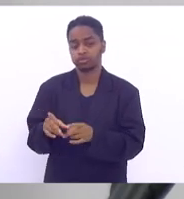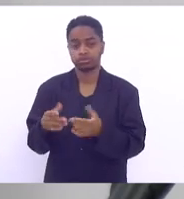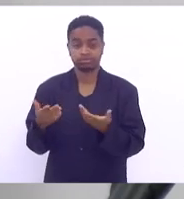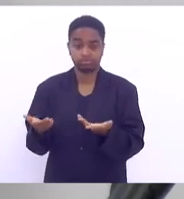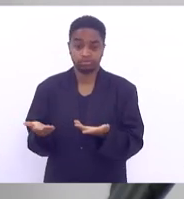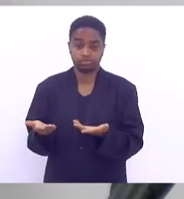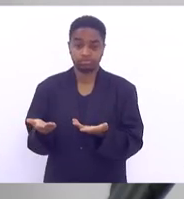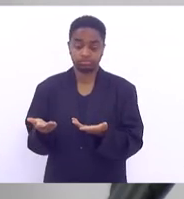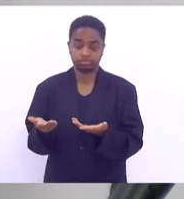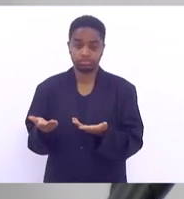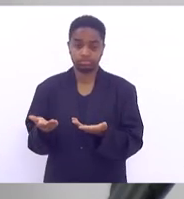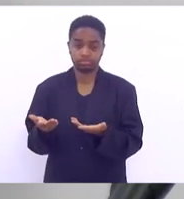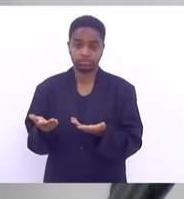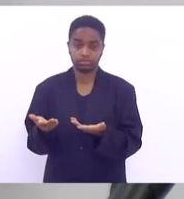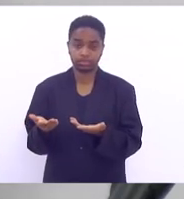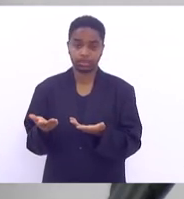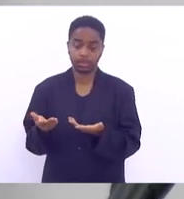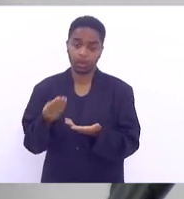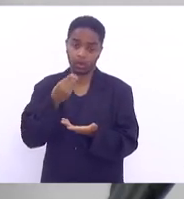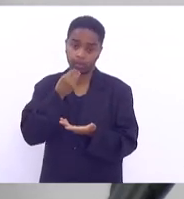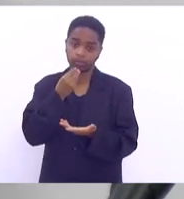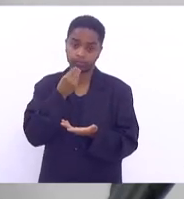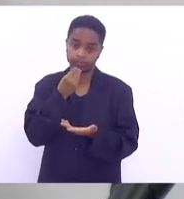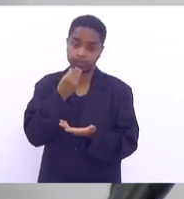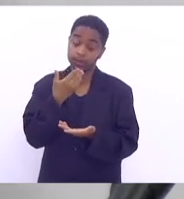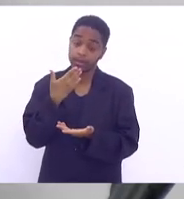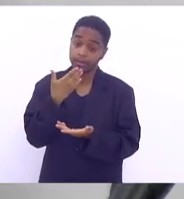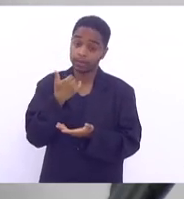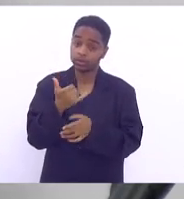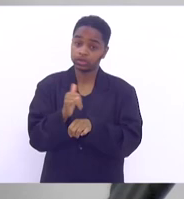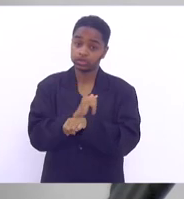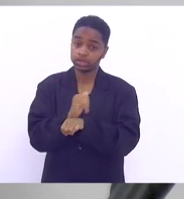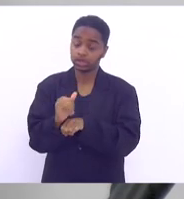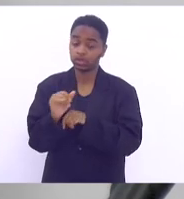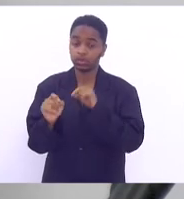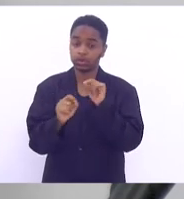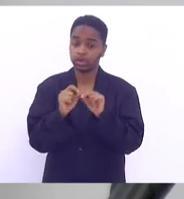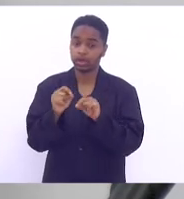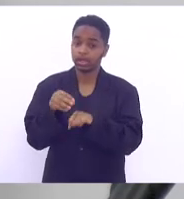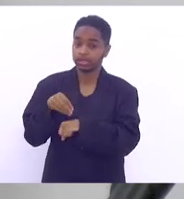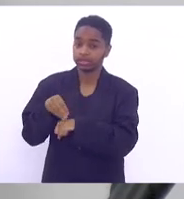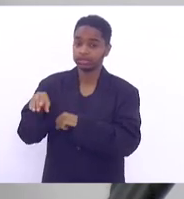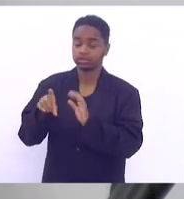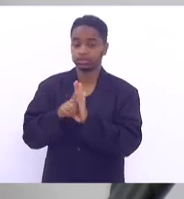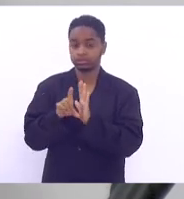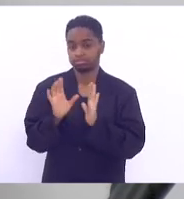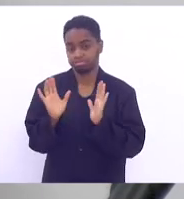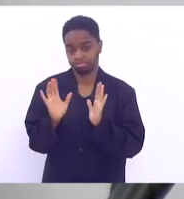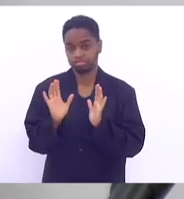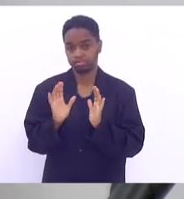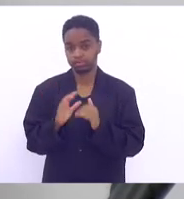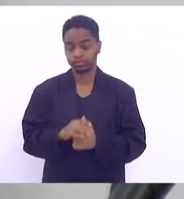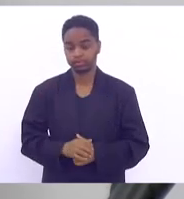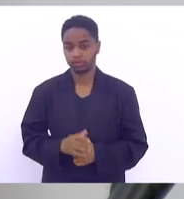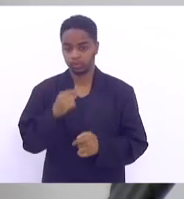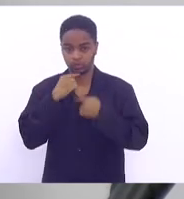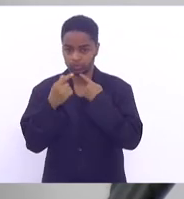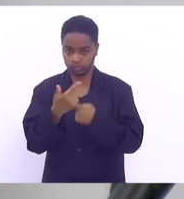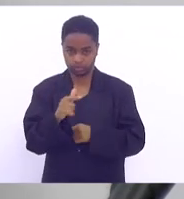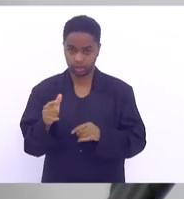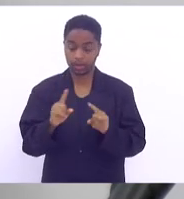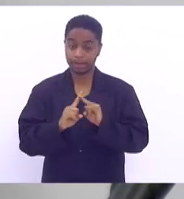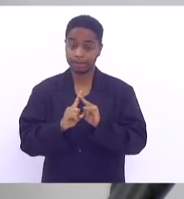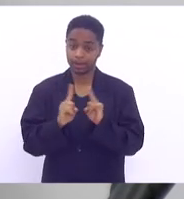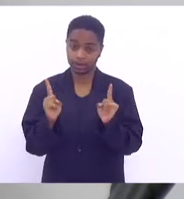colegas. Então, assim, obviamente que a melhor técnica legislativa aqui seria a indicação legislativa. Não há dúvida sobre isso,